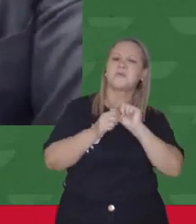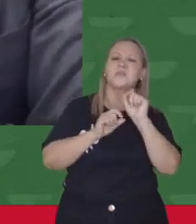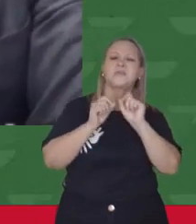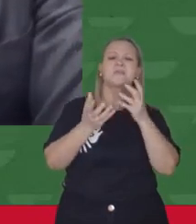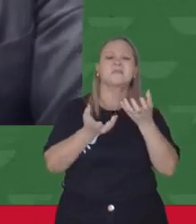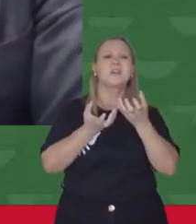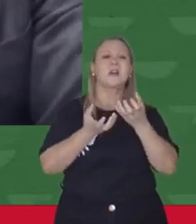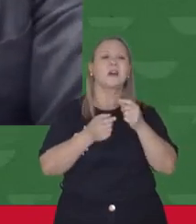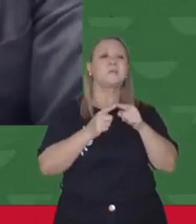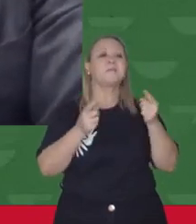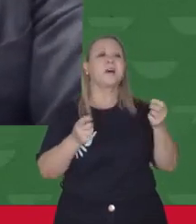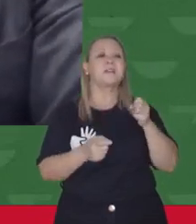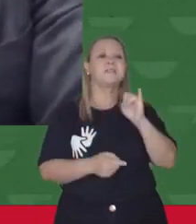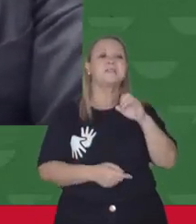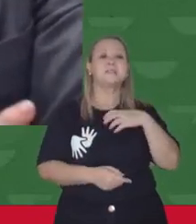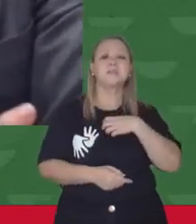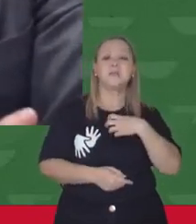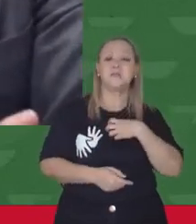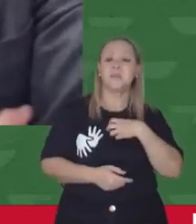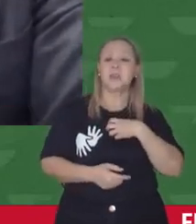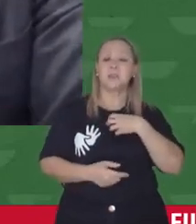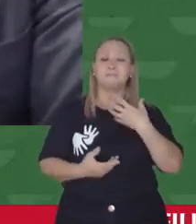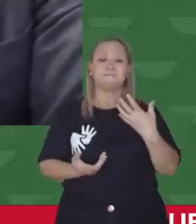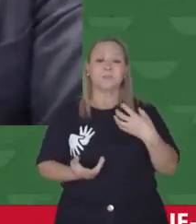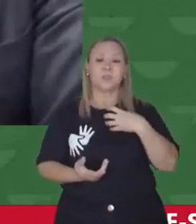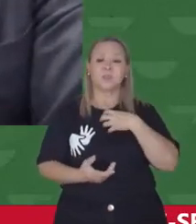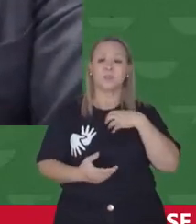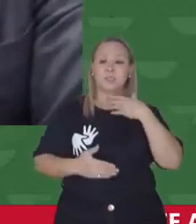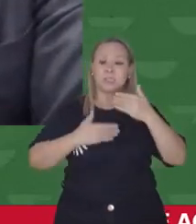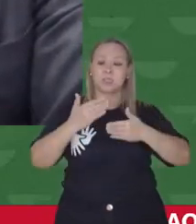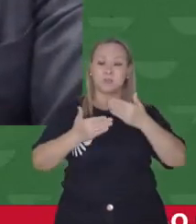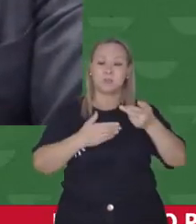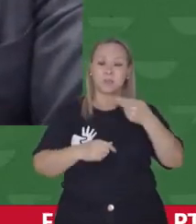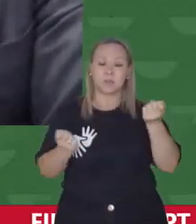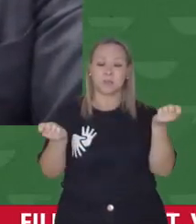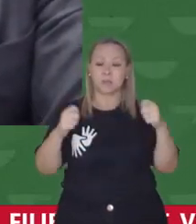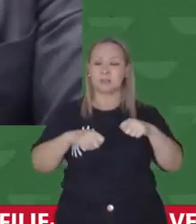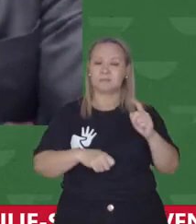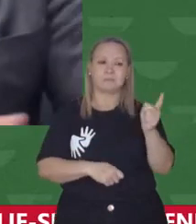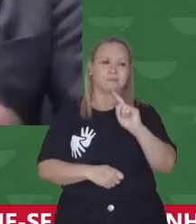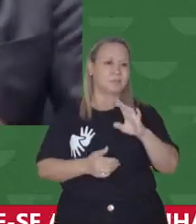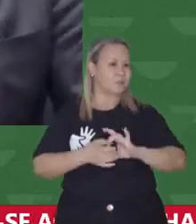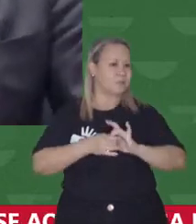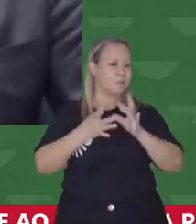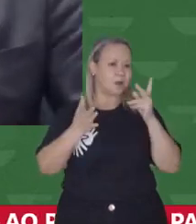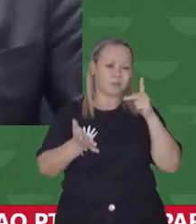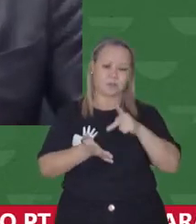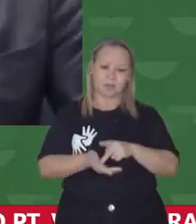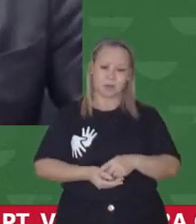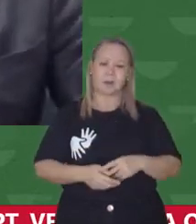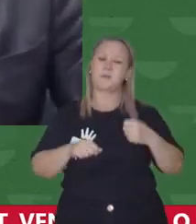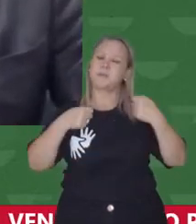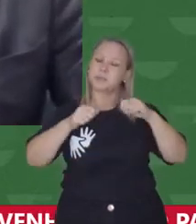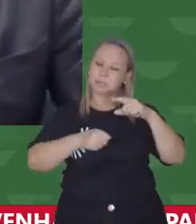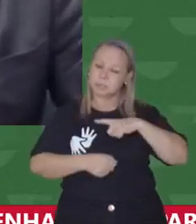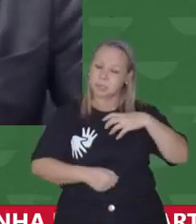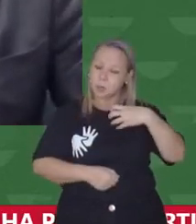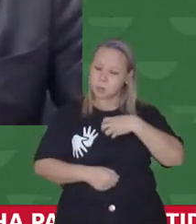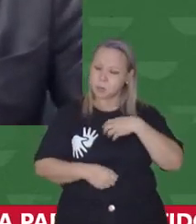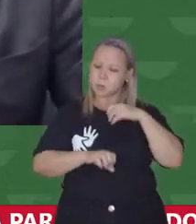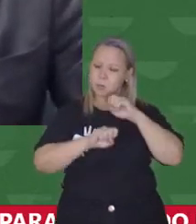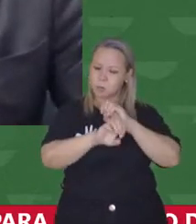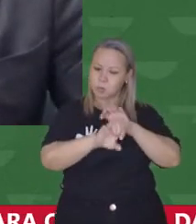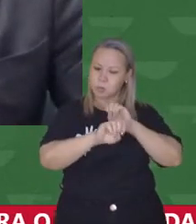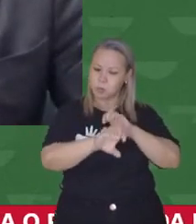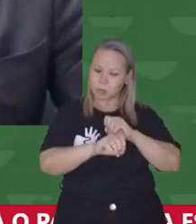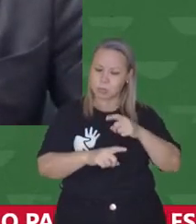tem as condições de desenvolver as suas potencialidades, ela não é livre de verdade, né? Ela precisa ter as condições de educação, as